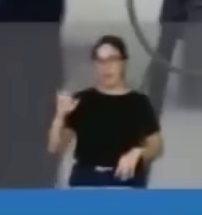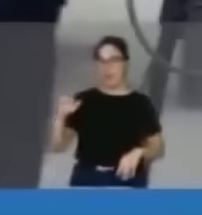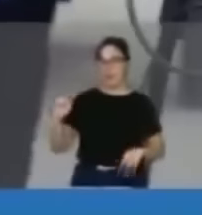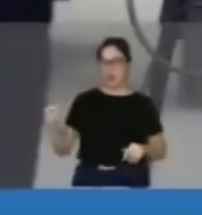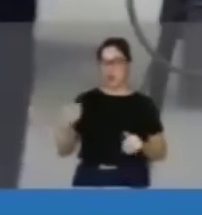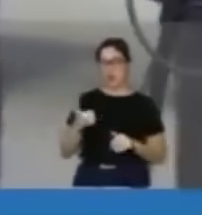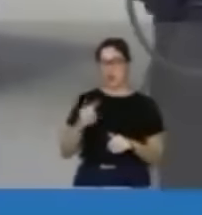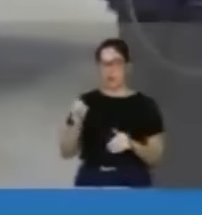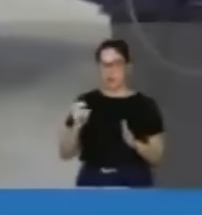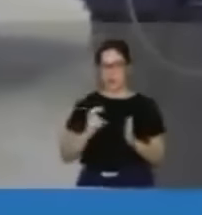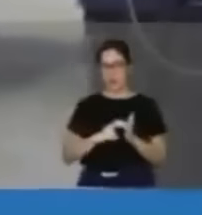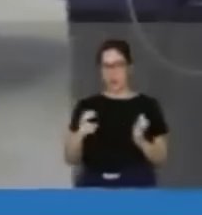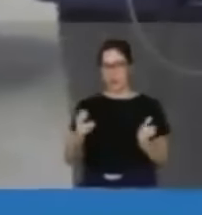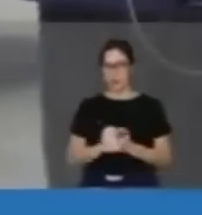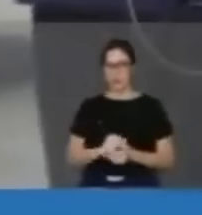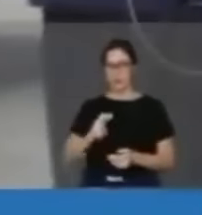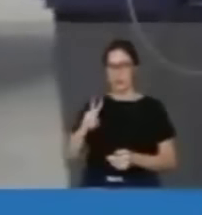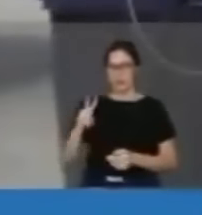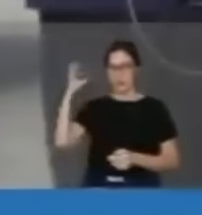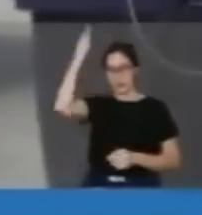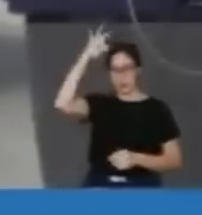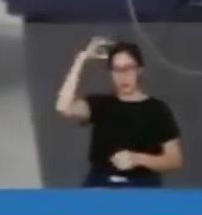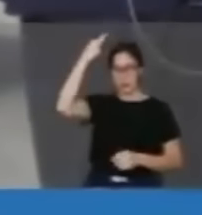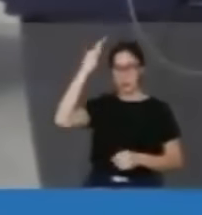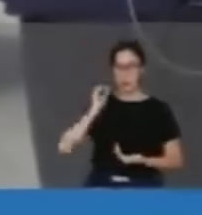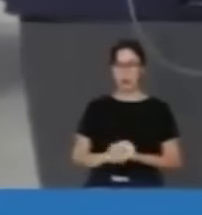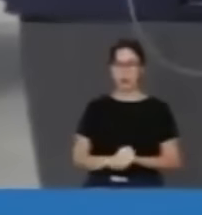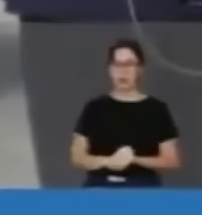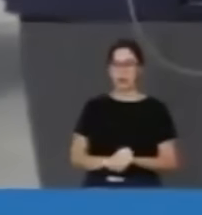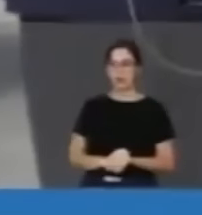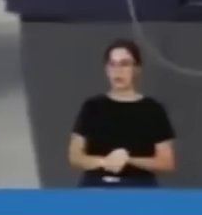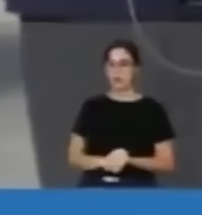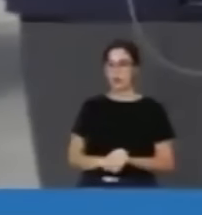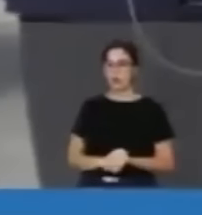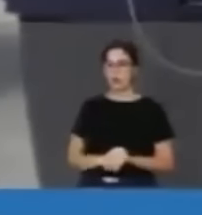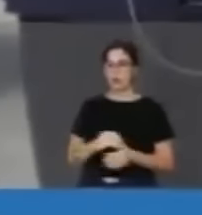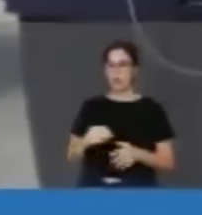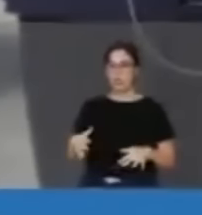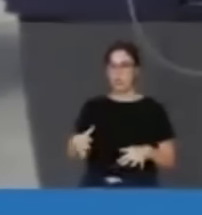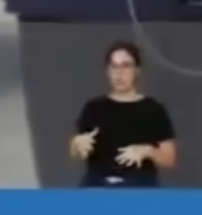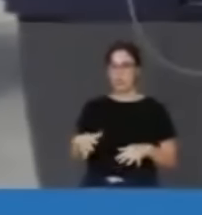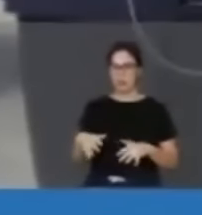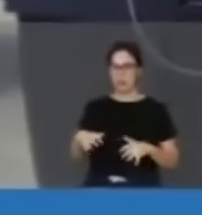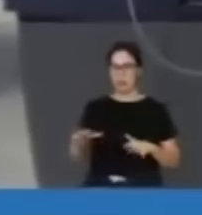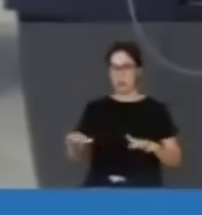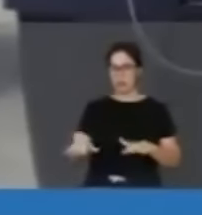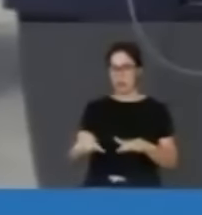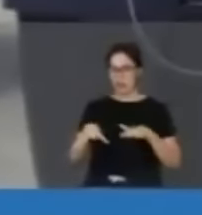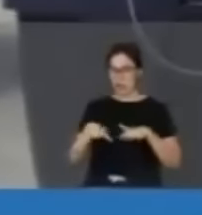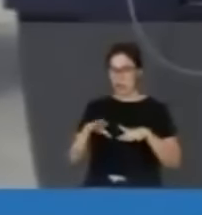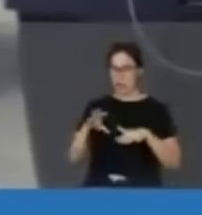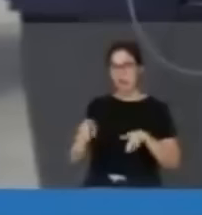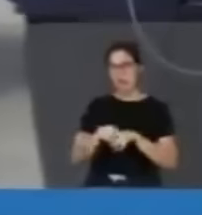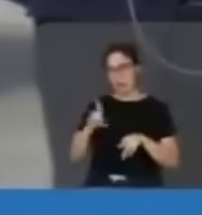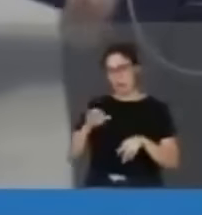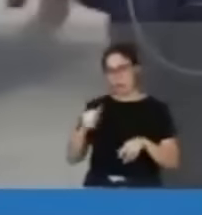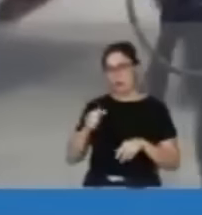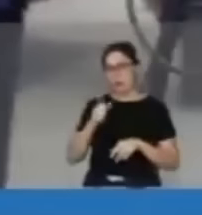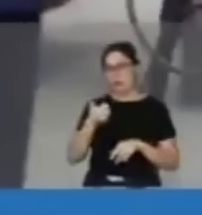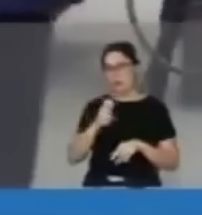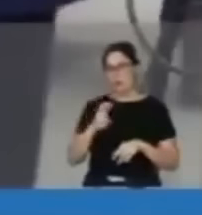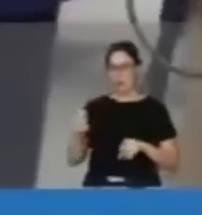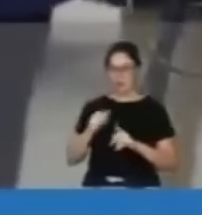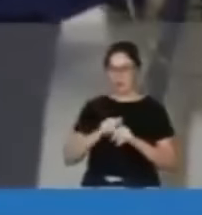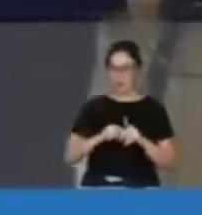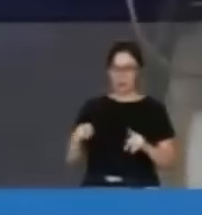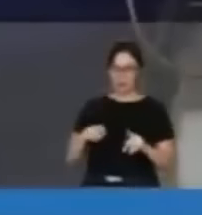10 horas da manhã. Vitória, no Espírito Santo, concentração na Assembleia Legislativa, também no dia 15 de novembro, a partir